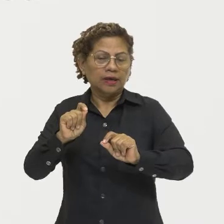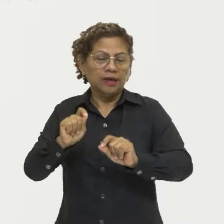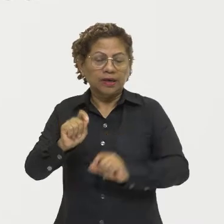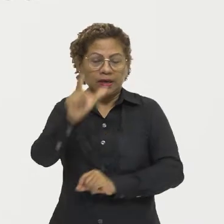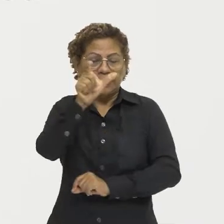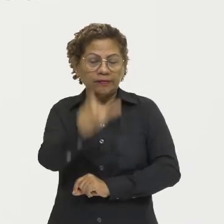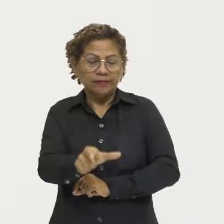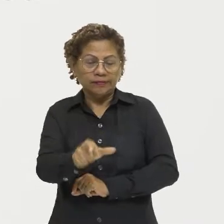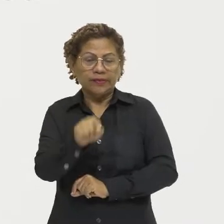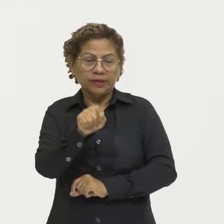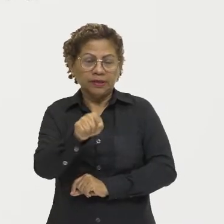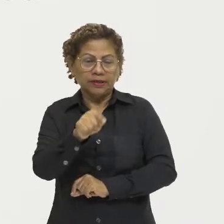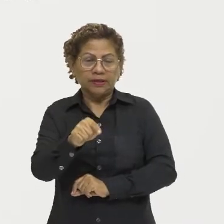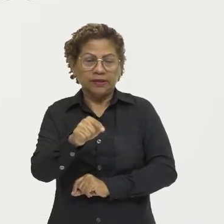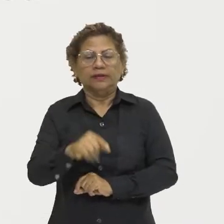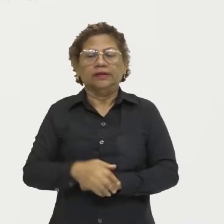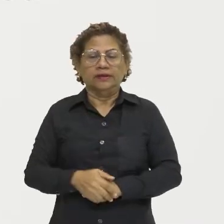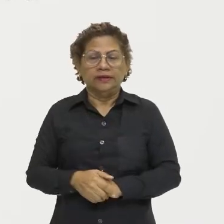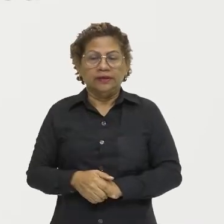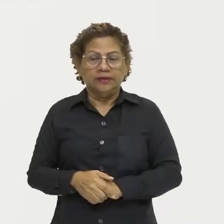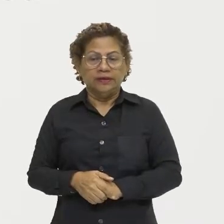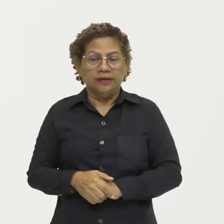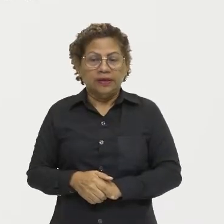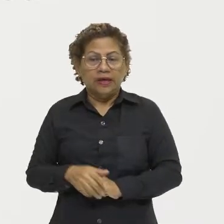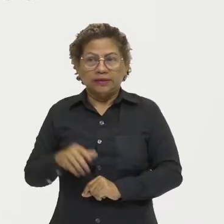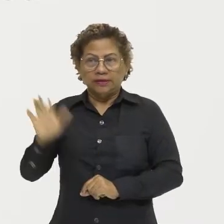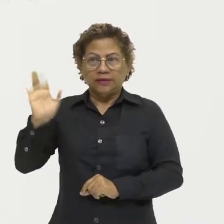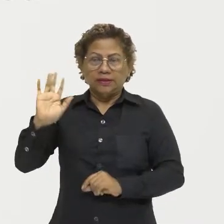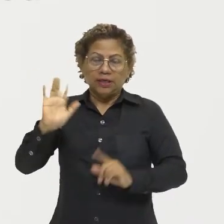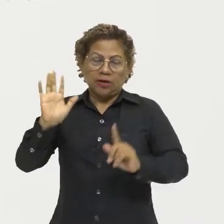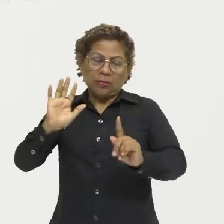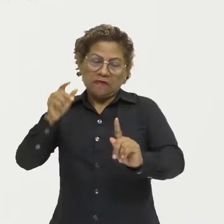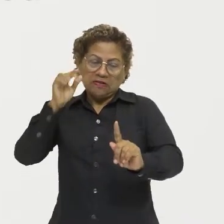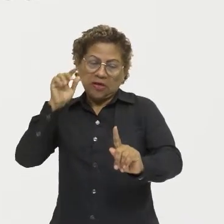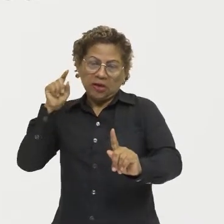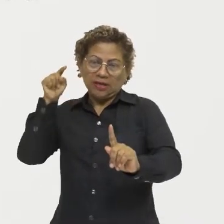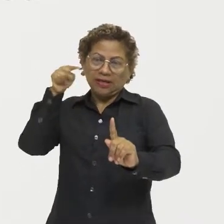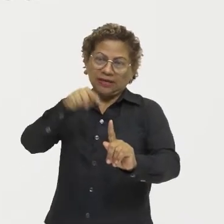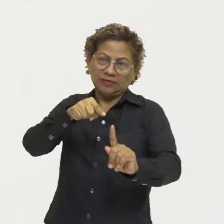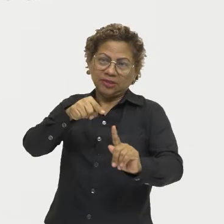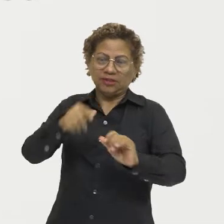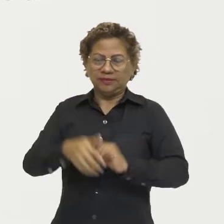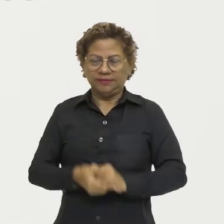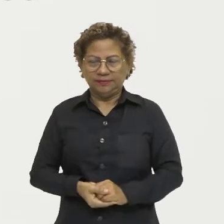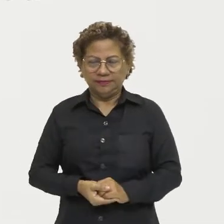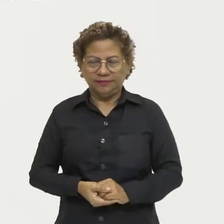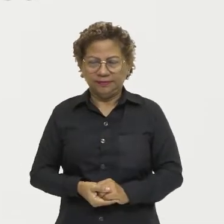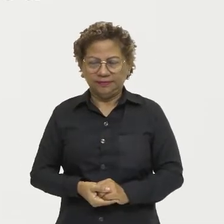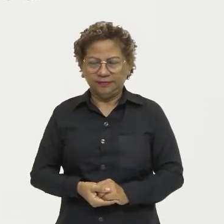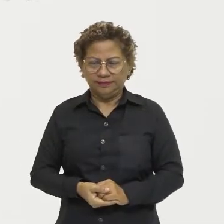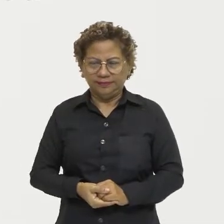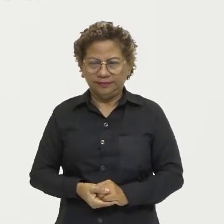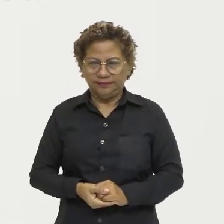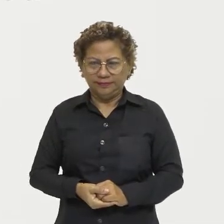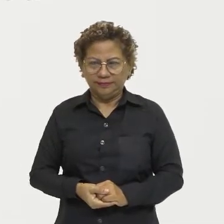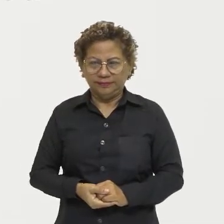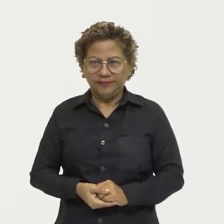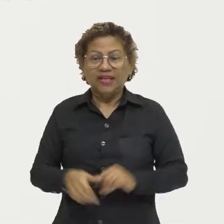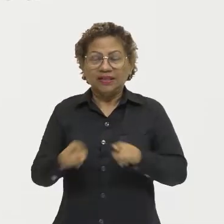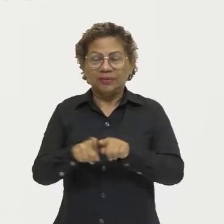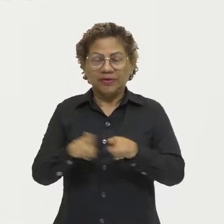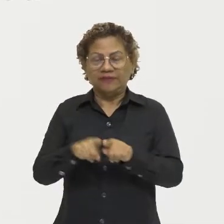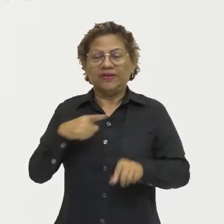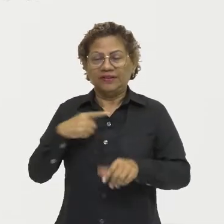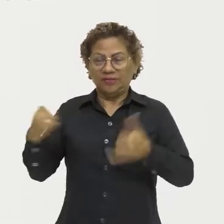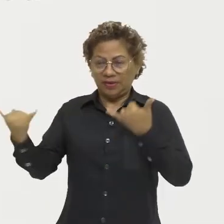ó, a mensagem, né, que ela vai ser transmitida e vai ter o quê? Uma informação